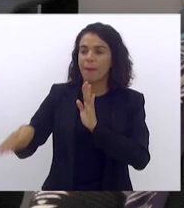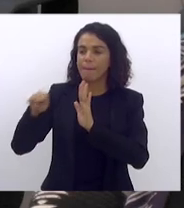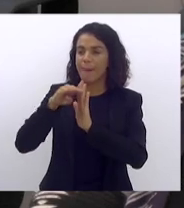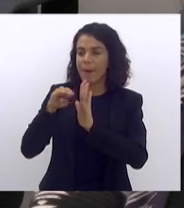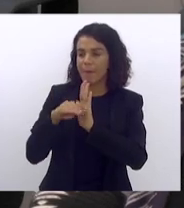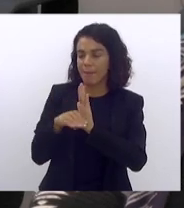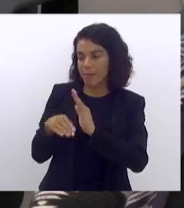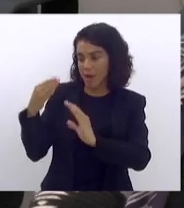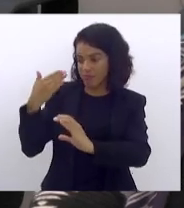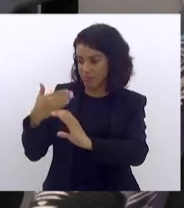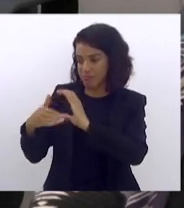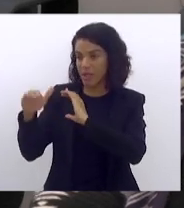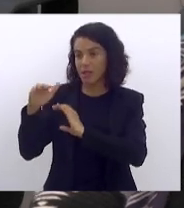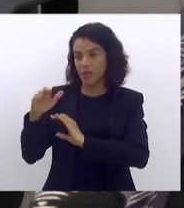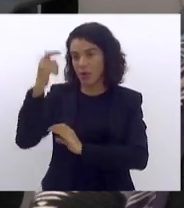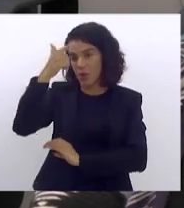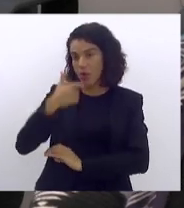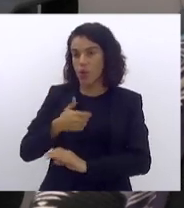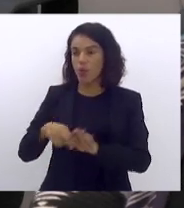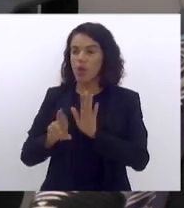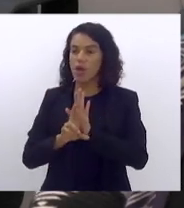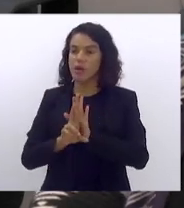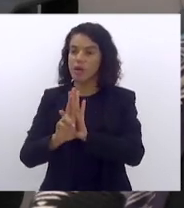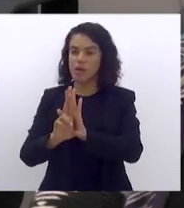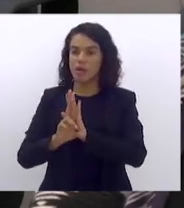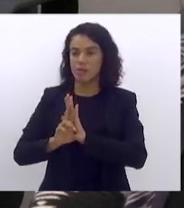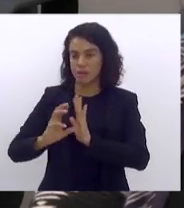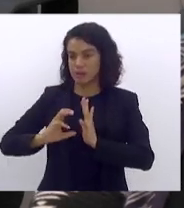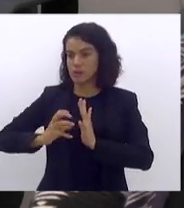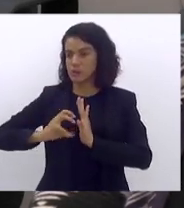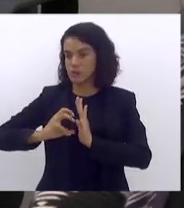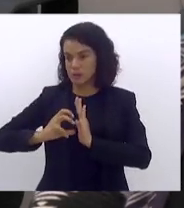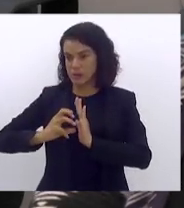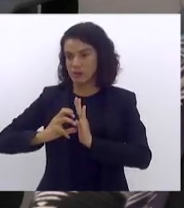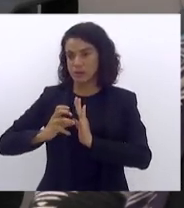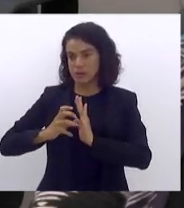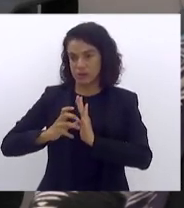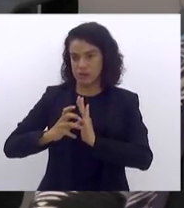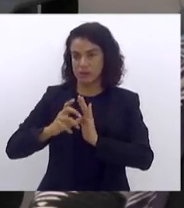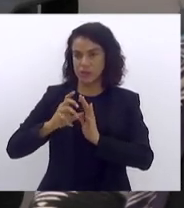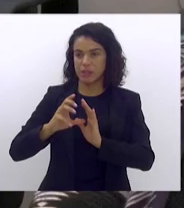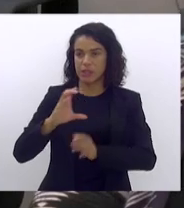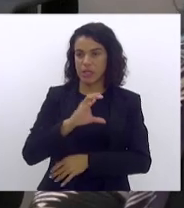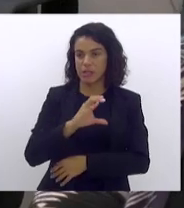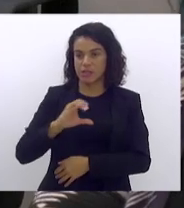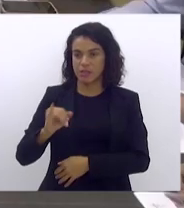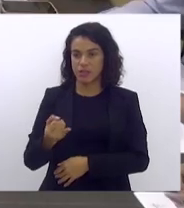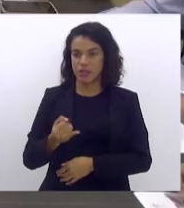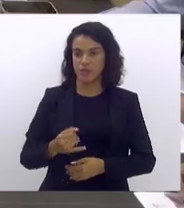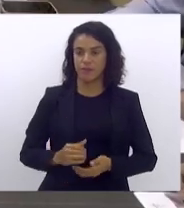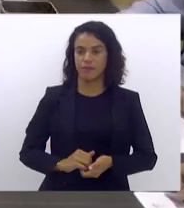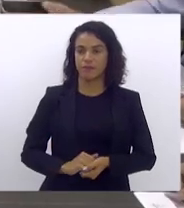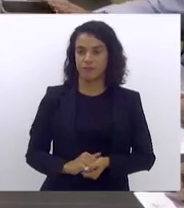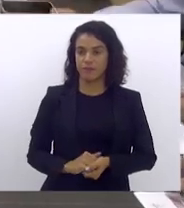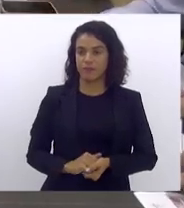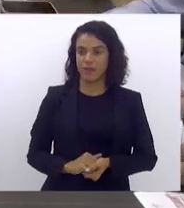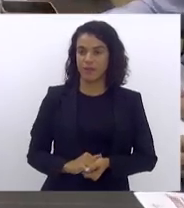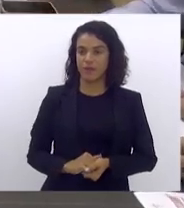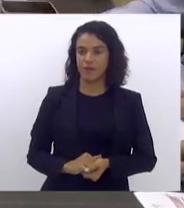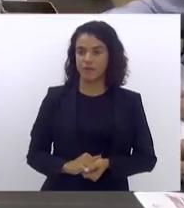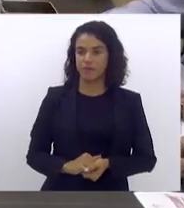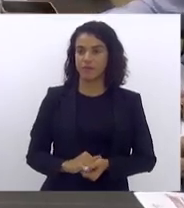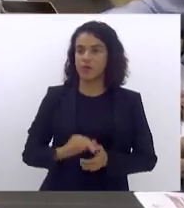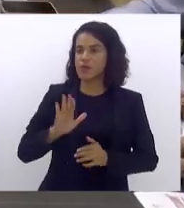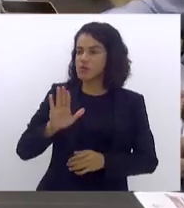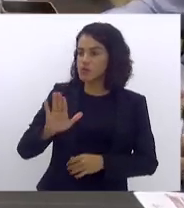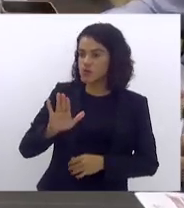para Vossa Excelência como representante do partido e, né, da deputada aqui nessa Comissão de Constituição e Justiça. Passar a palavra para o deputado Josemar, mas só